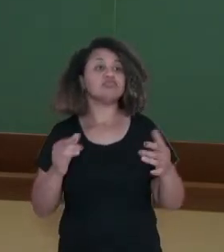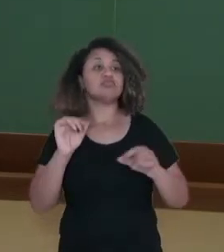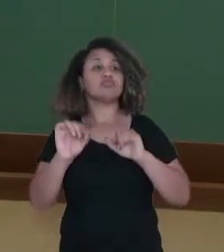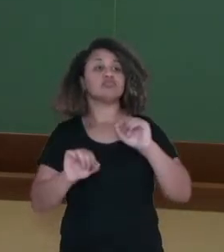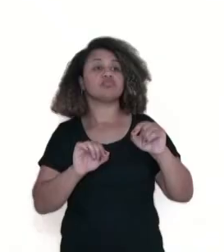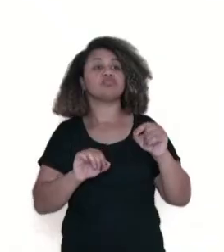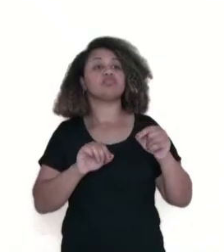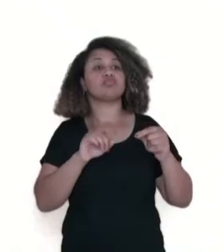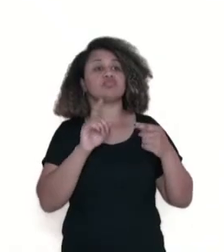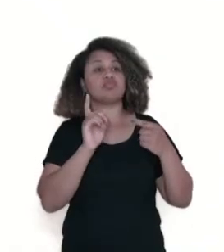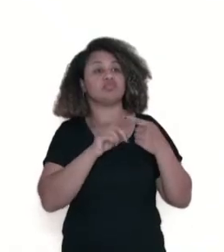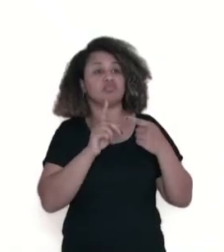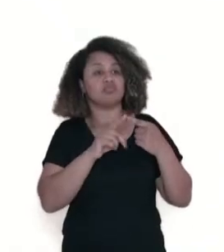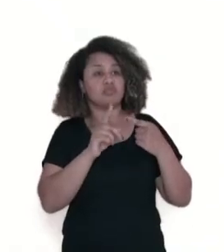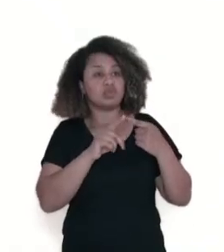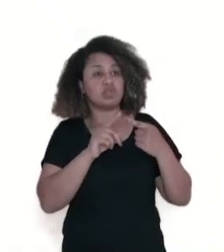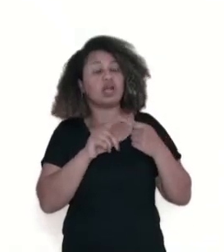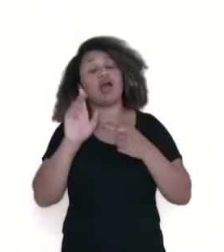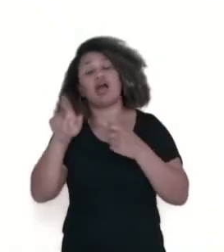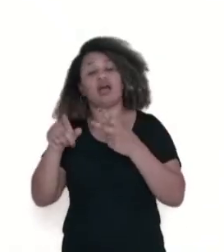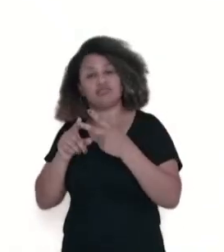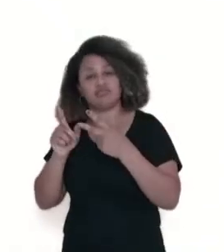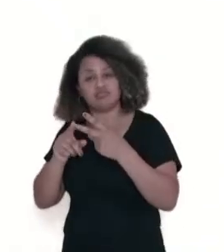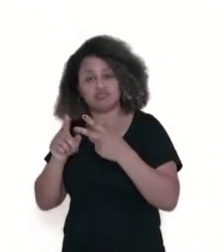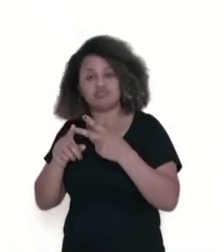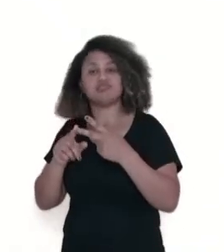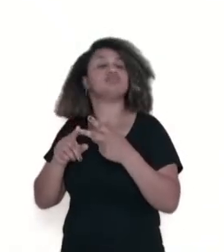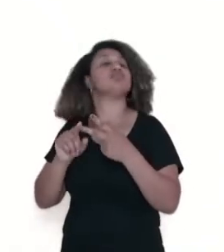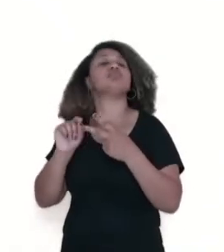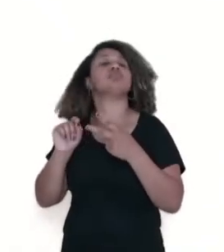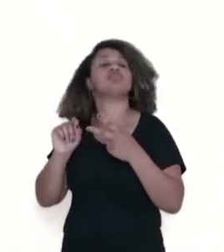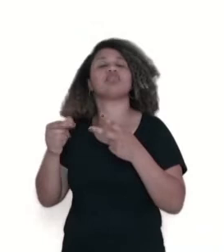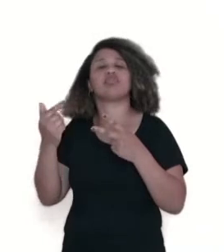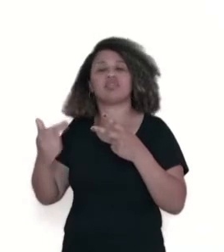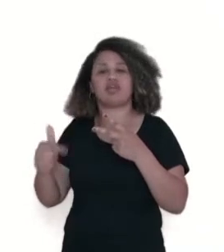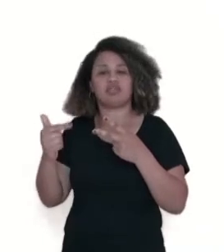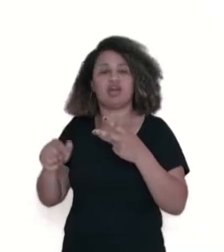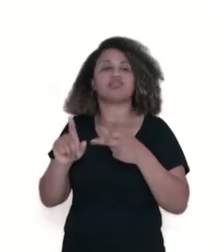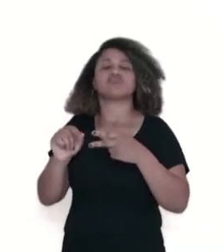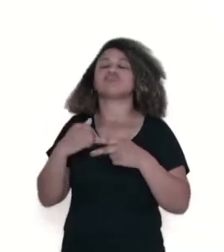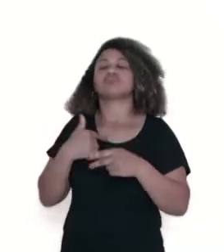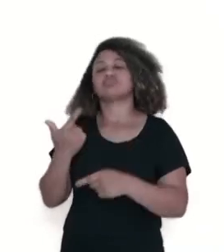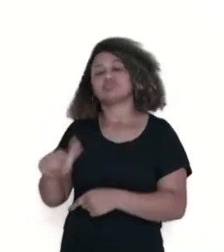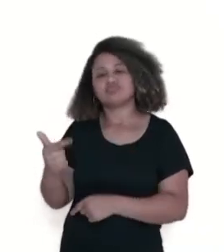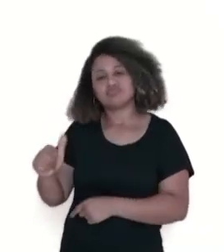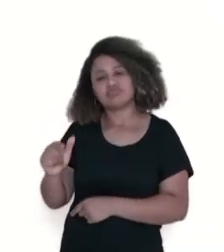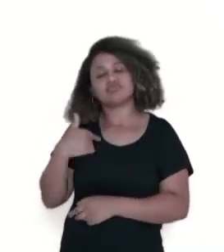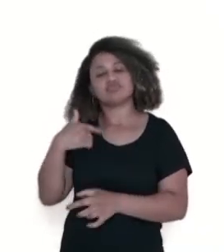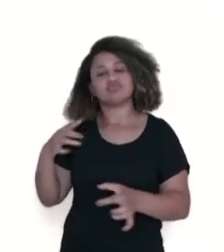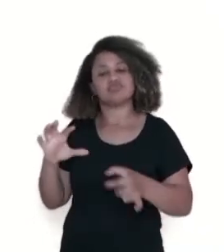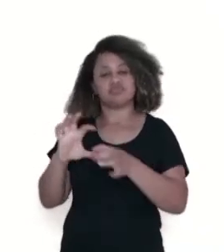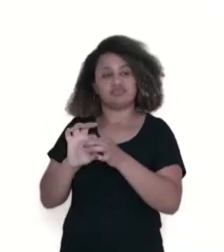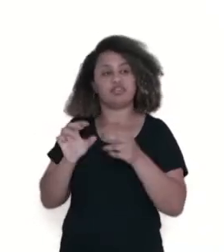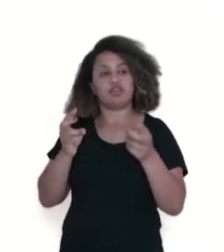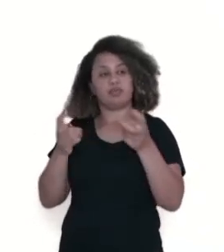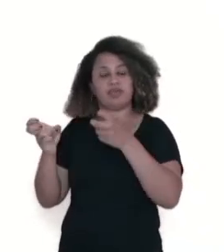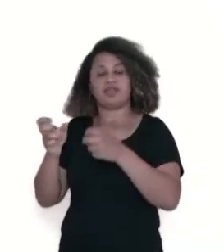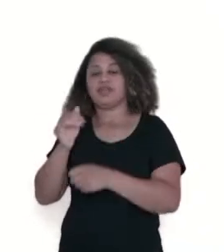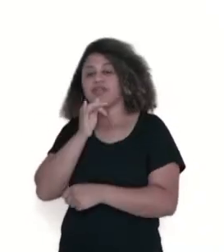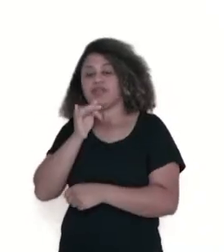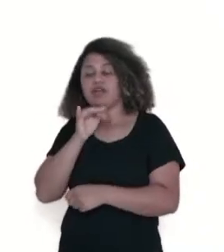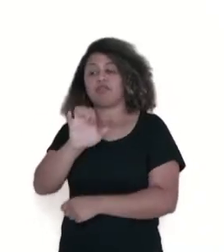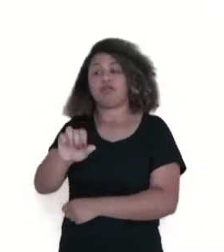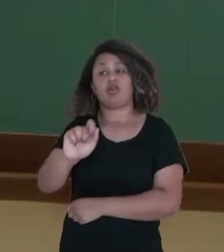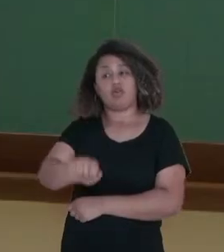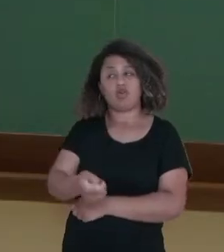sindéticas, as orações assindéticas, desculpe, elas não apresentam conjunções. Veja o exemplo. Pegou a